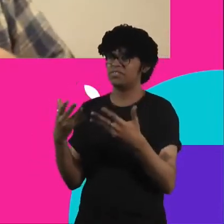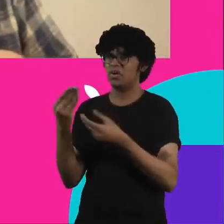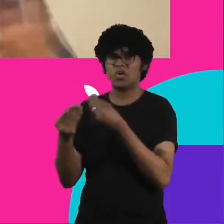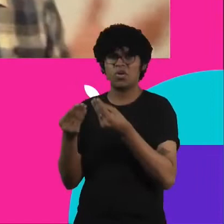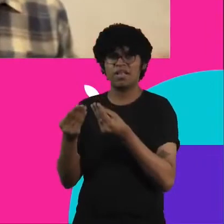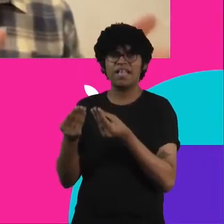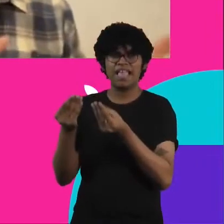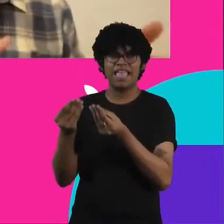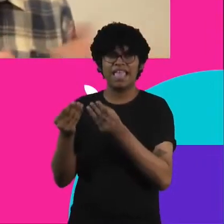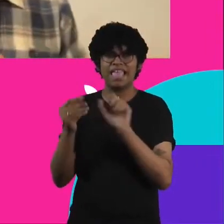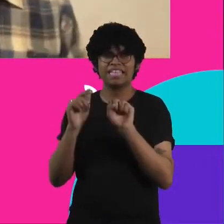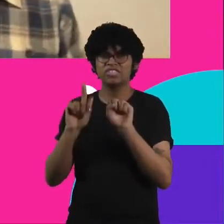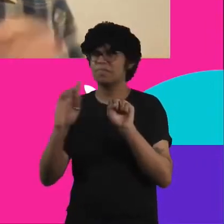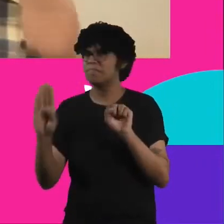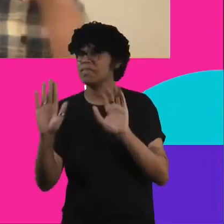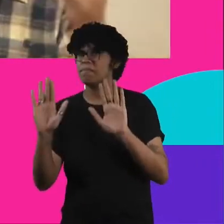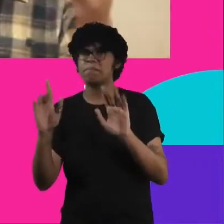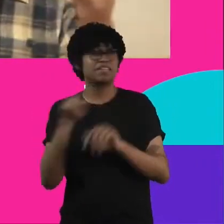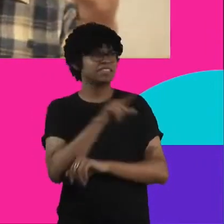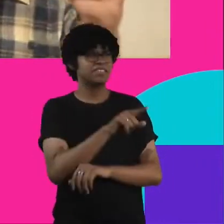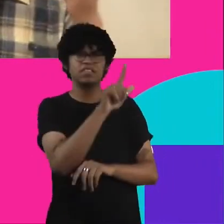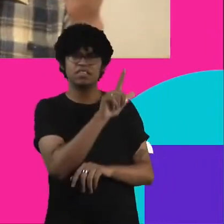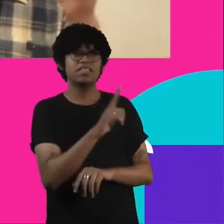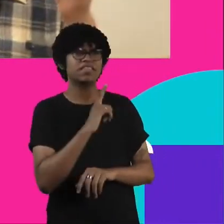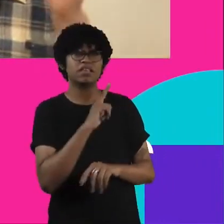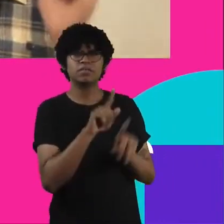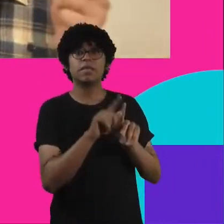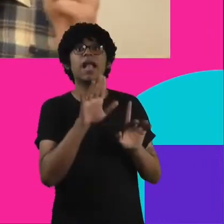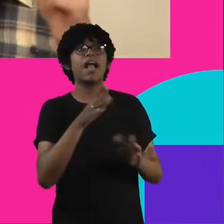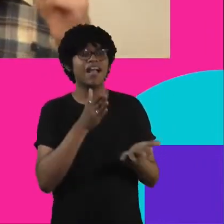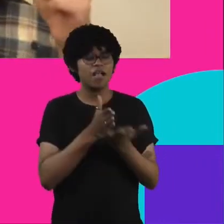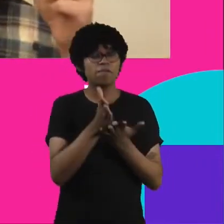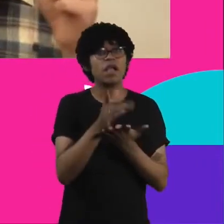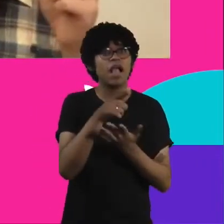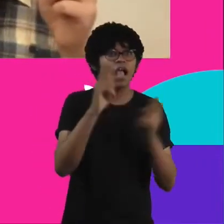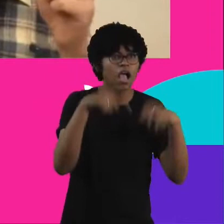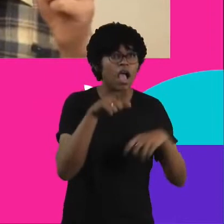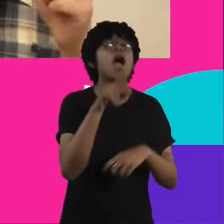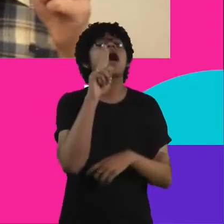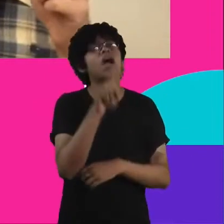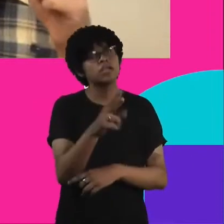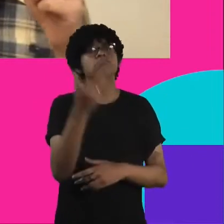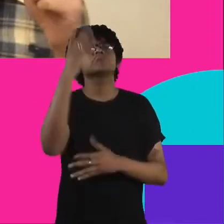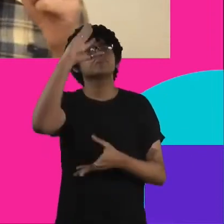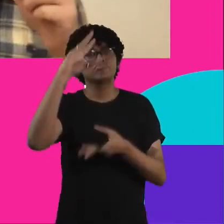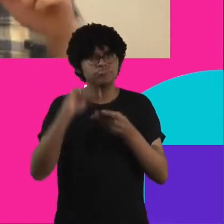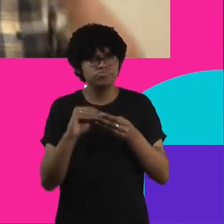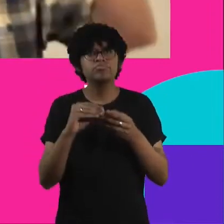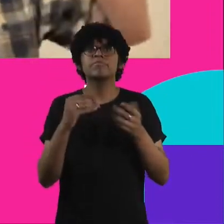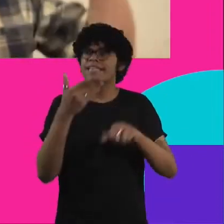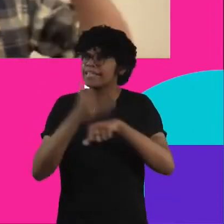ficasse confuso sobre para onde doar, para o Social Good Brasil ou para outra organização, enfim, ele vai olhar esse panorama que eu